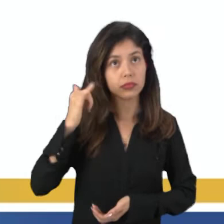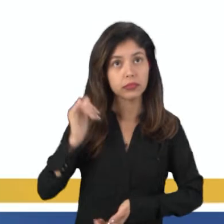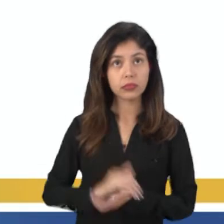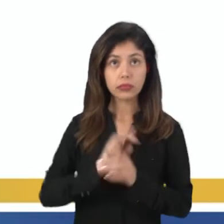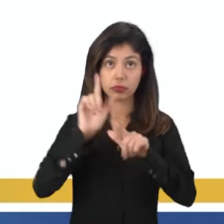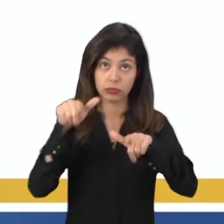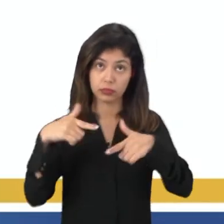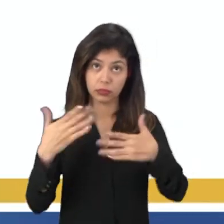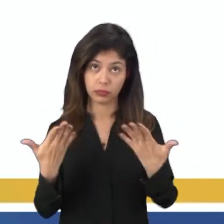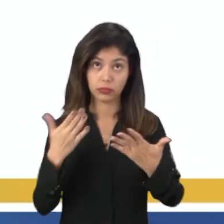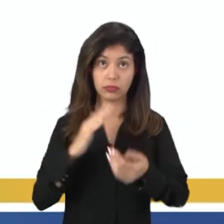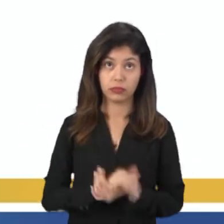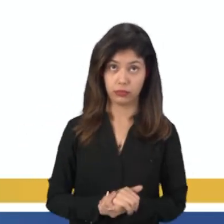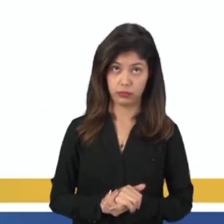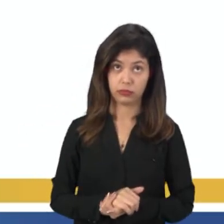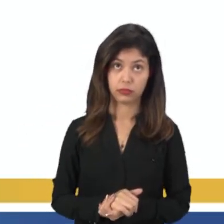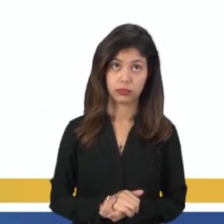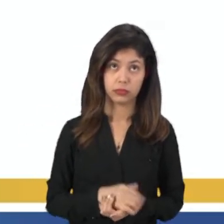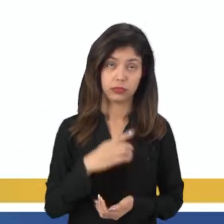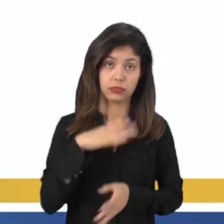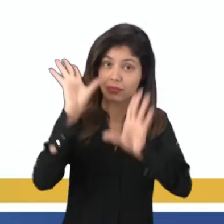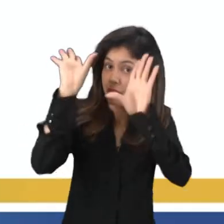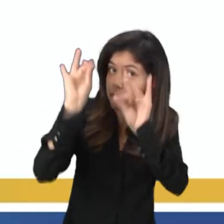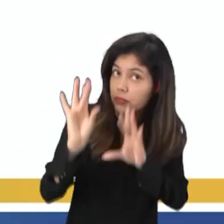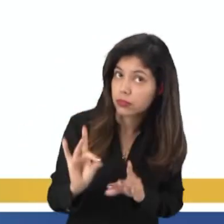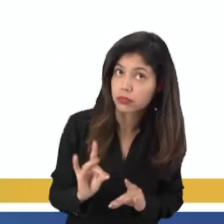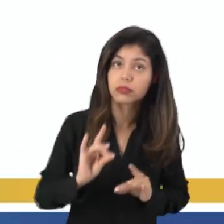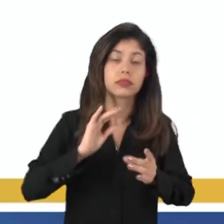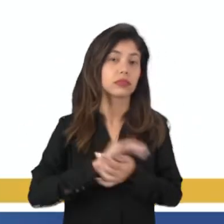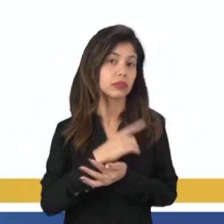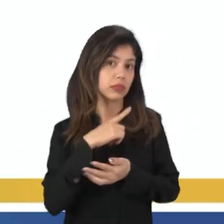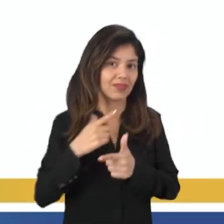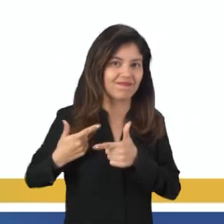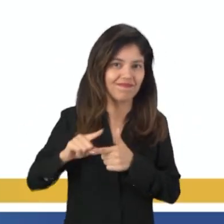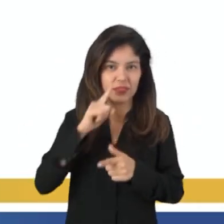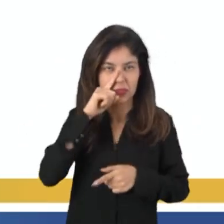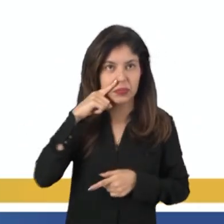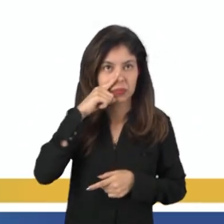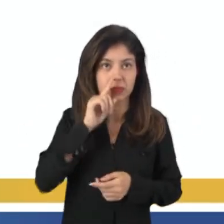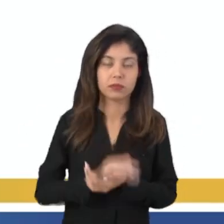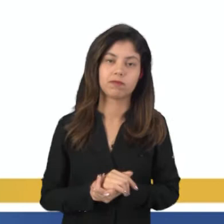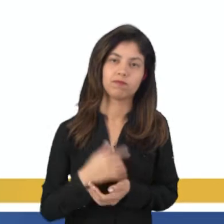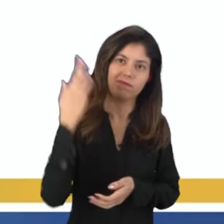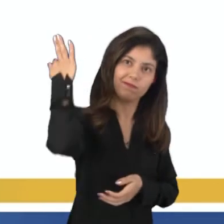qual é o peso que cada curvatura provoca